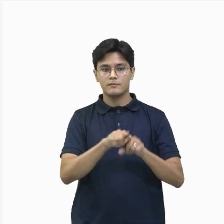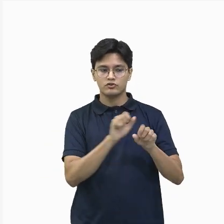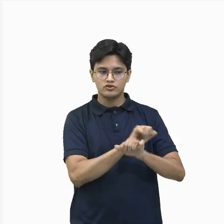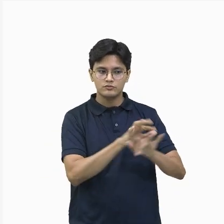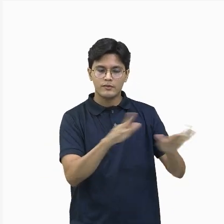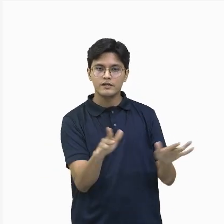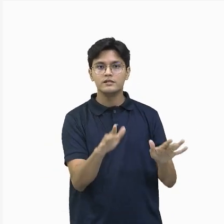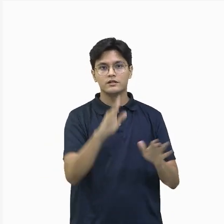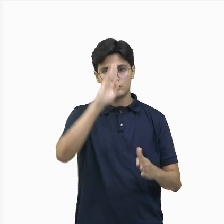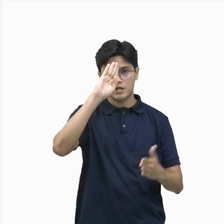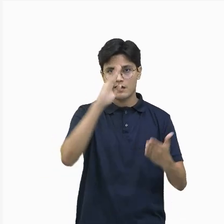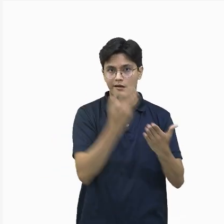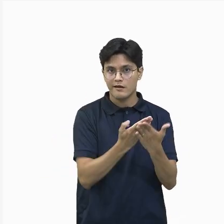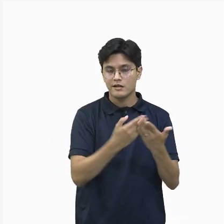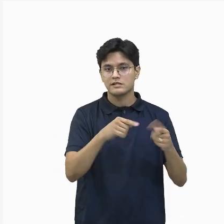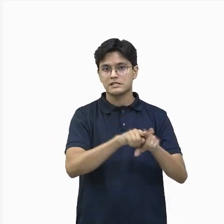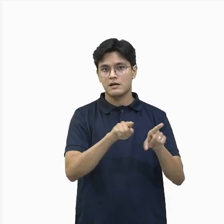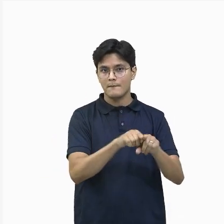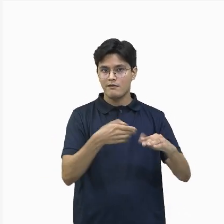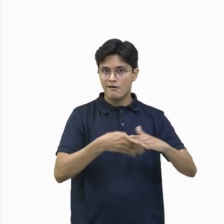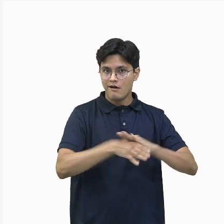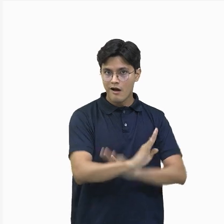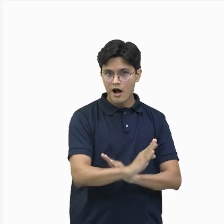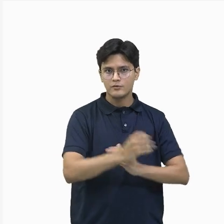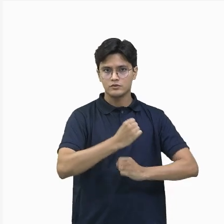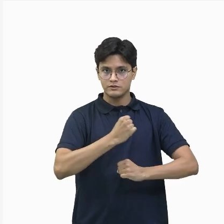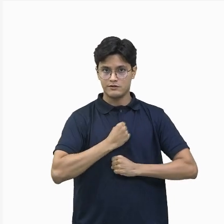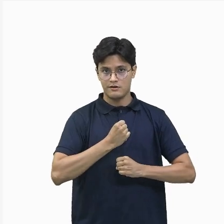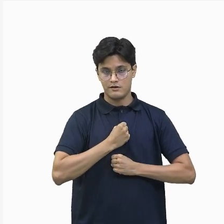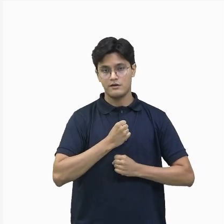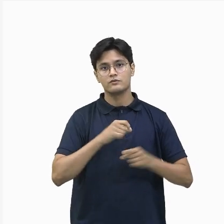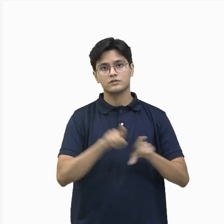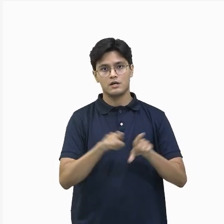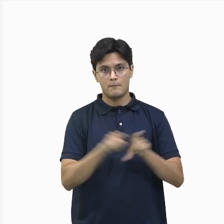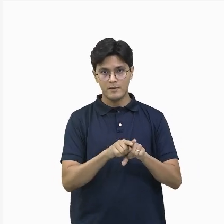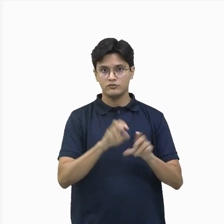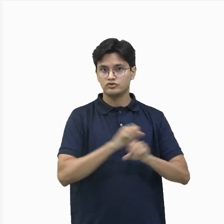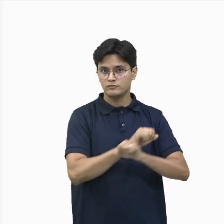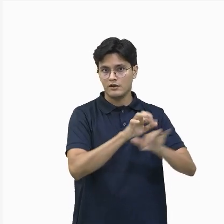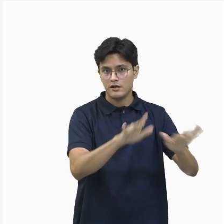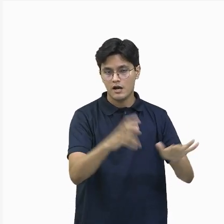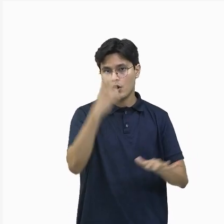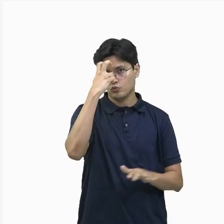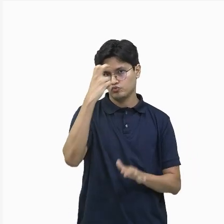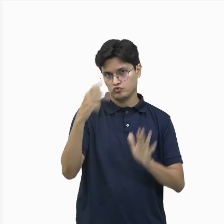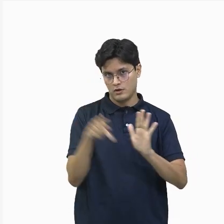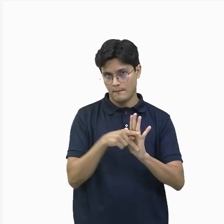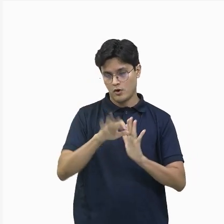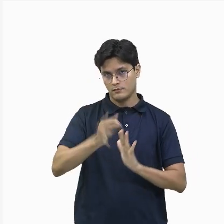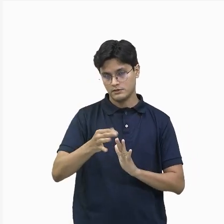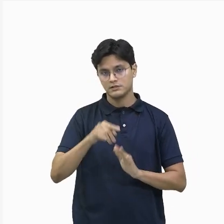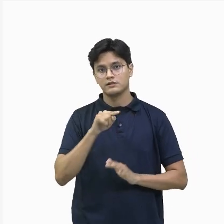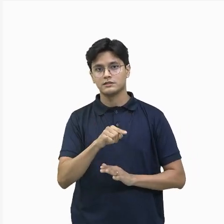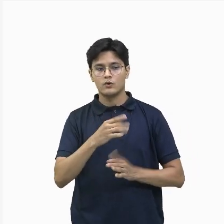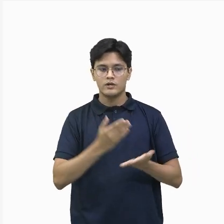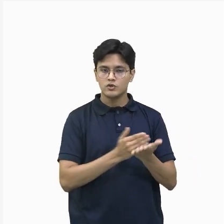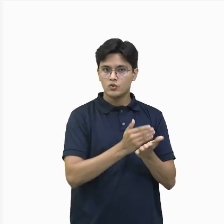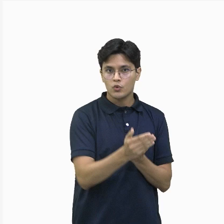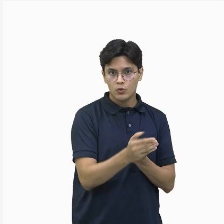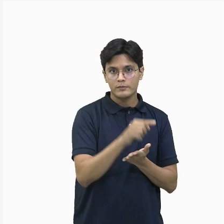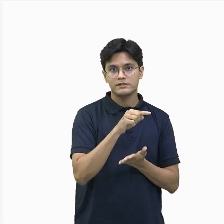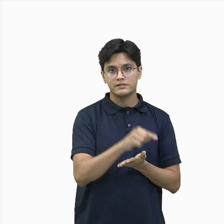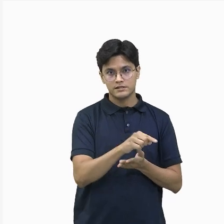hábitos guerreiros, sua cultura. Estabelecidos, então, como federados no norte